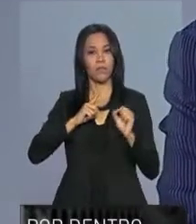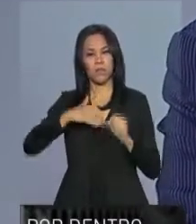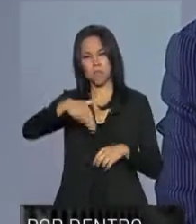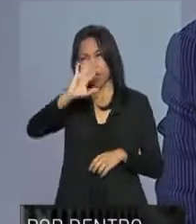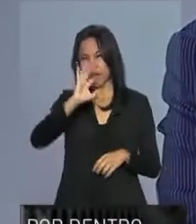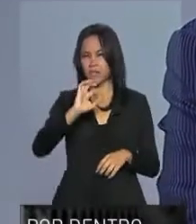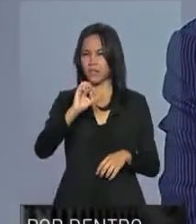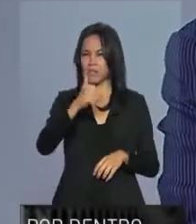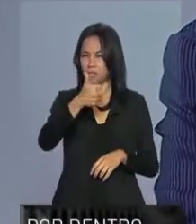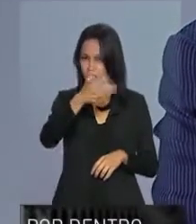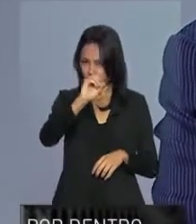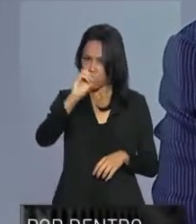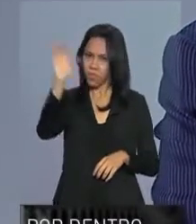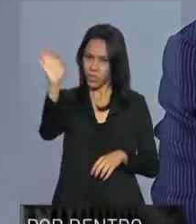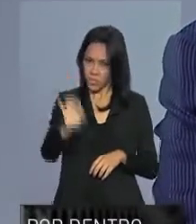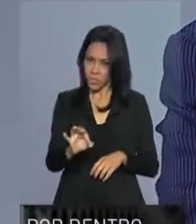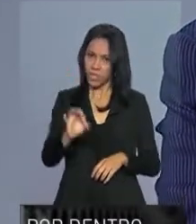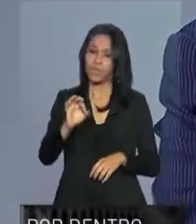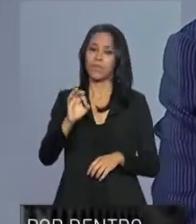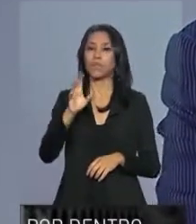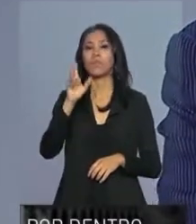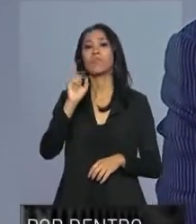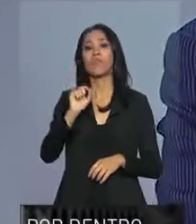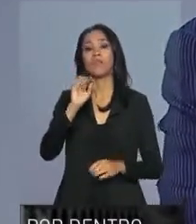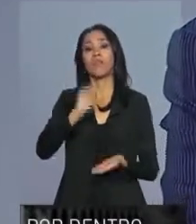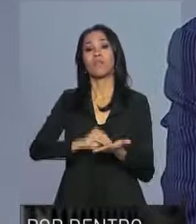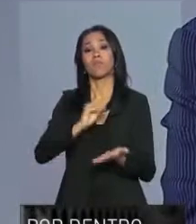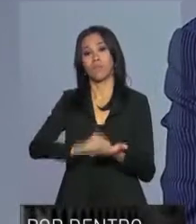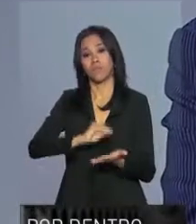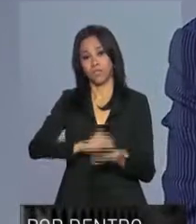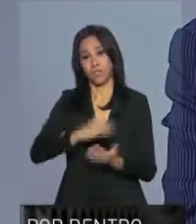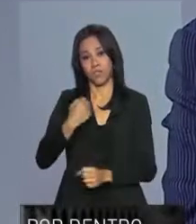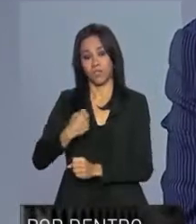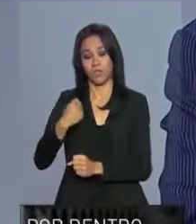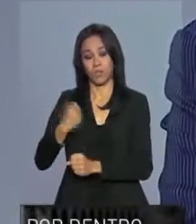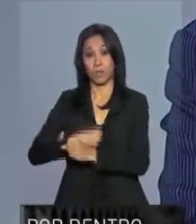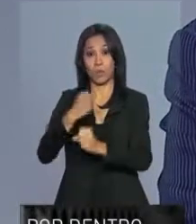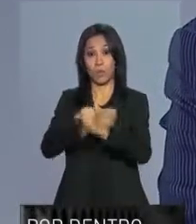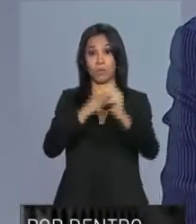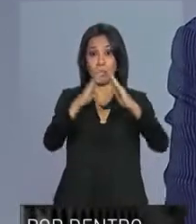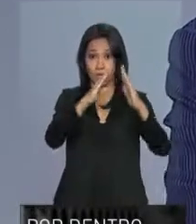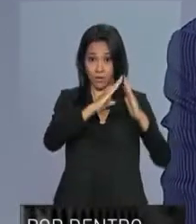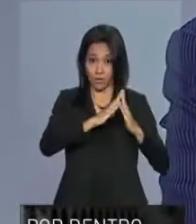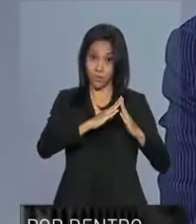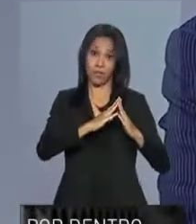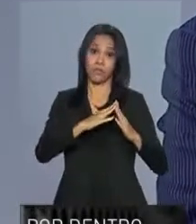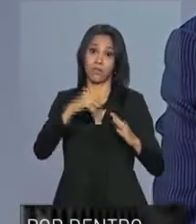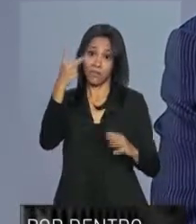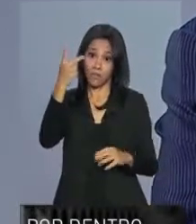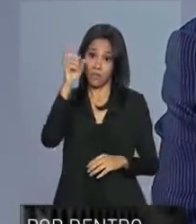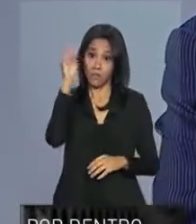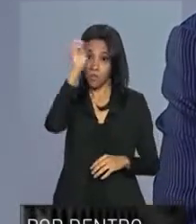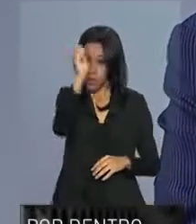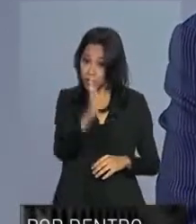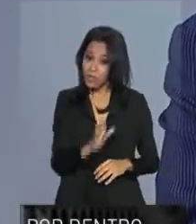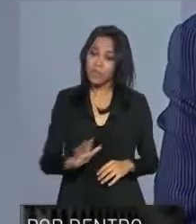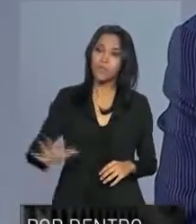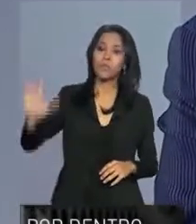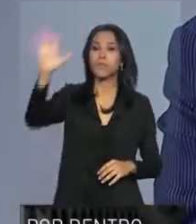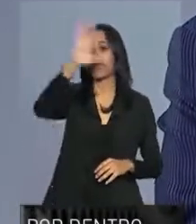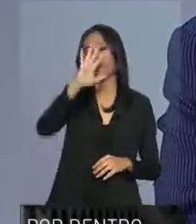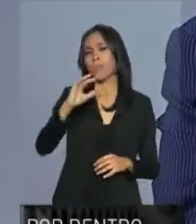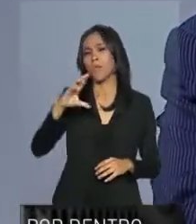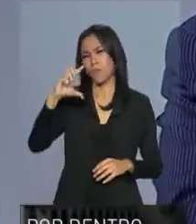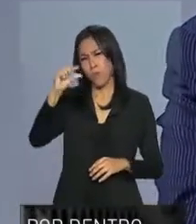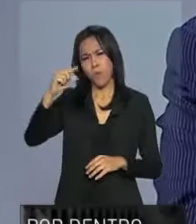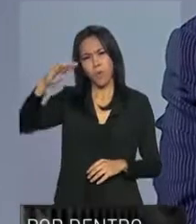10 por cento do déficit habitacional de tudo o país com aquilo que está sendo autorizado e claro um pouco menos de 7%